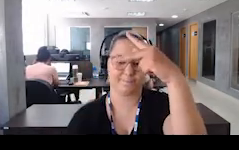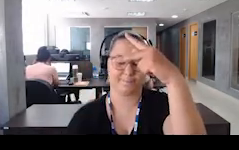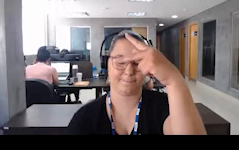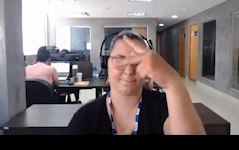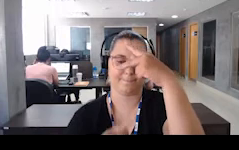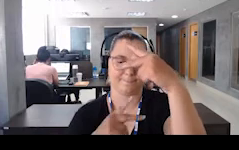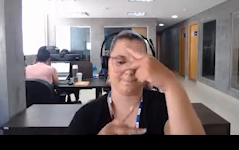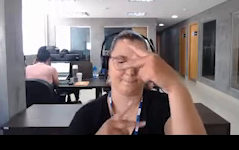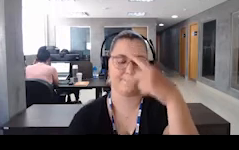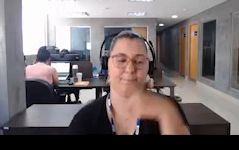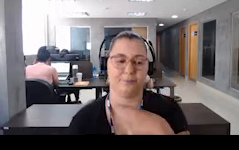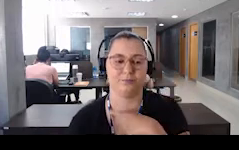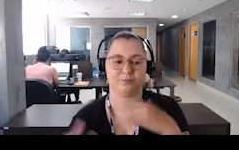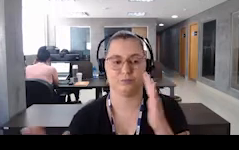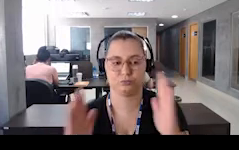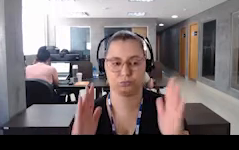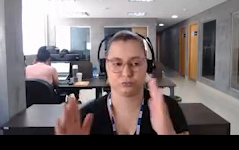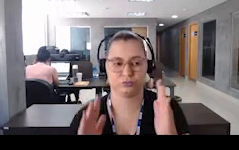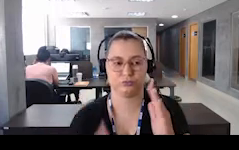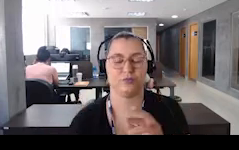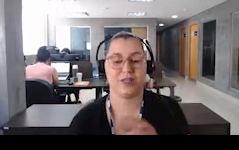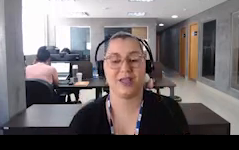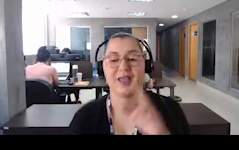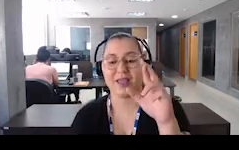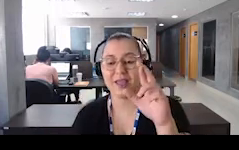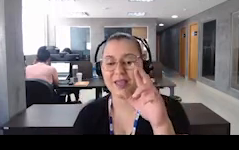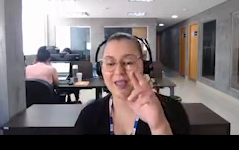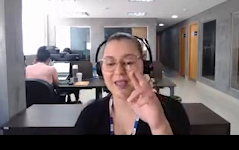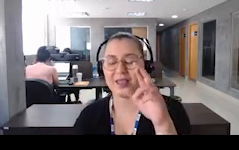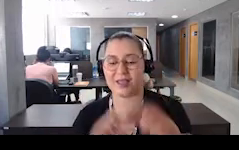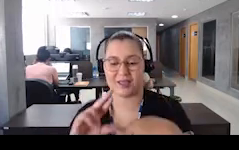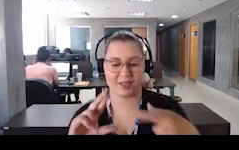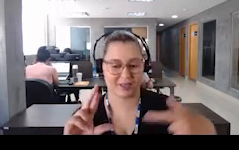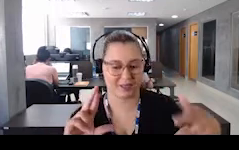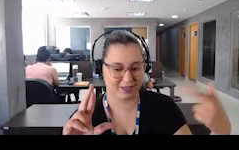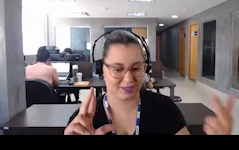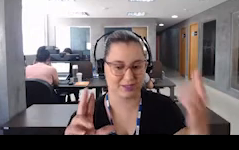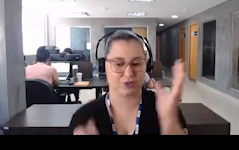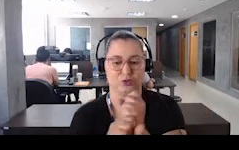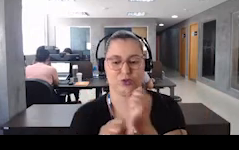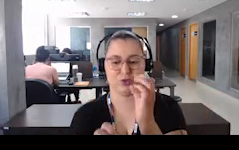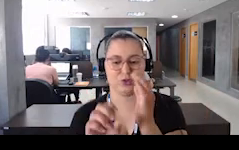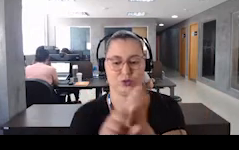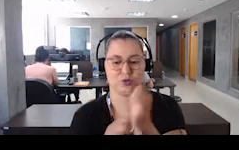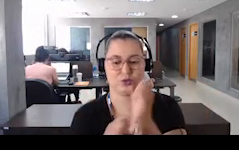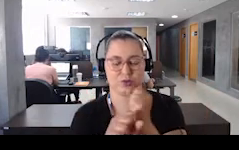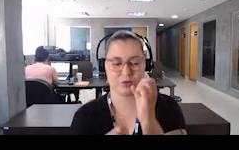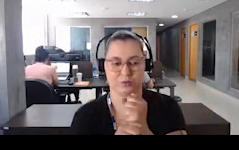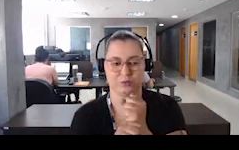R total, que é o que a gente precisa achar, né? R total é igual a